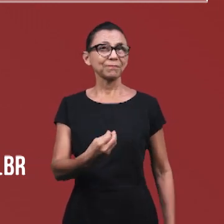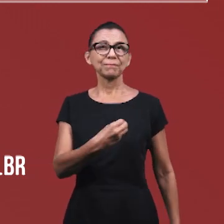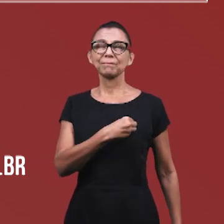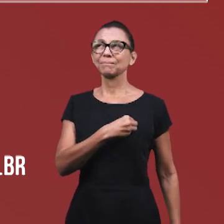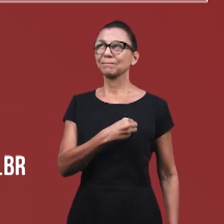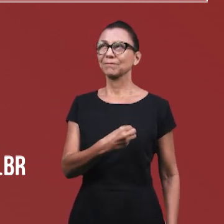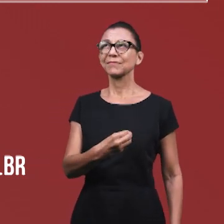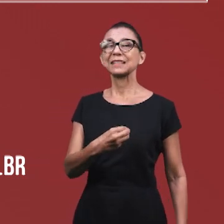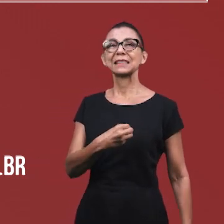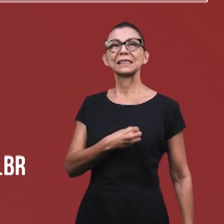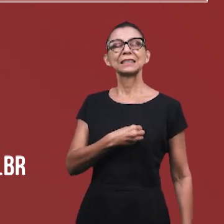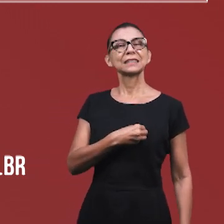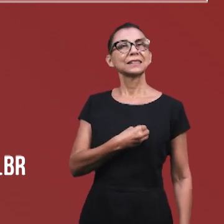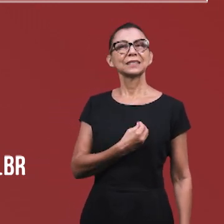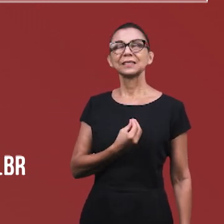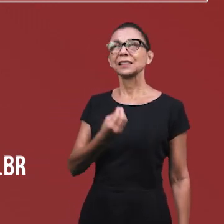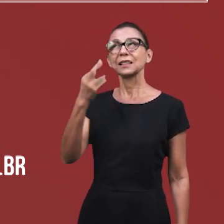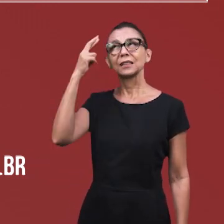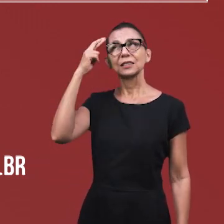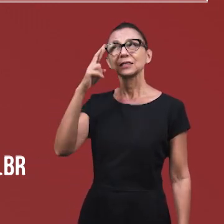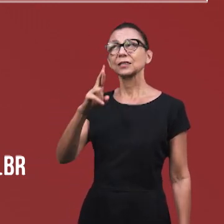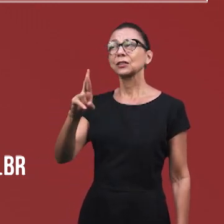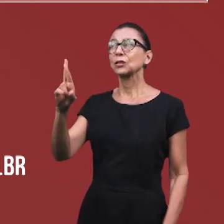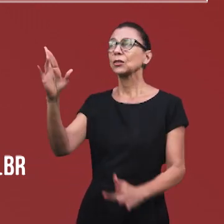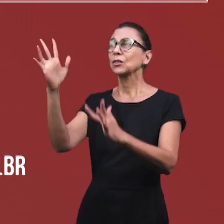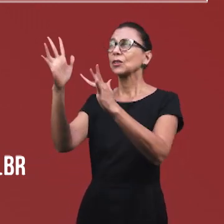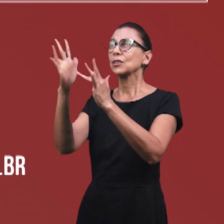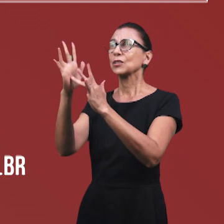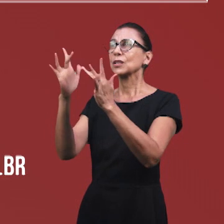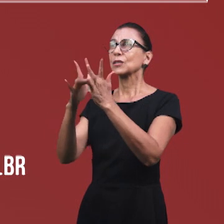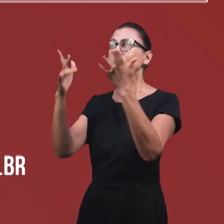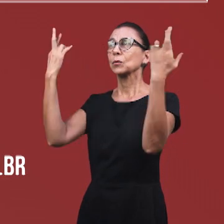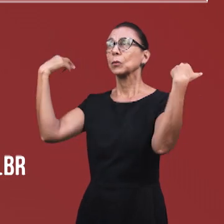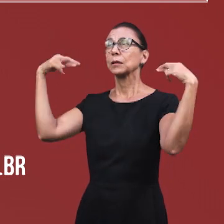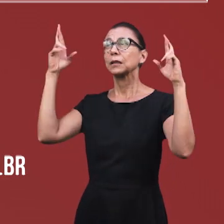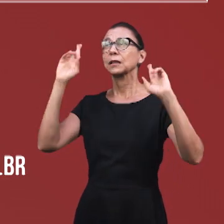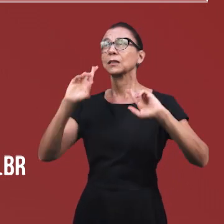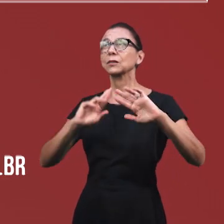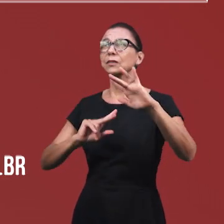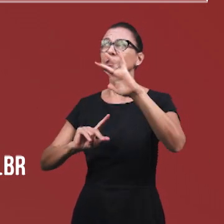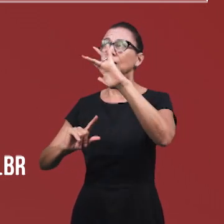ti, Jesus, Cordeiro eterno,